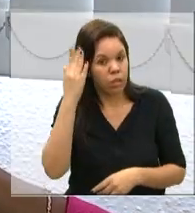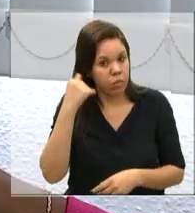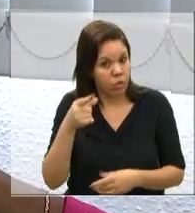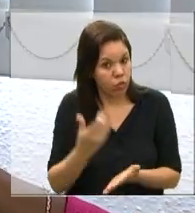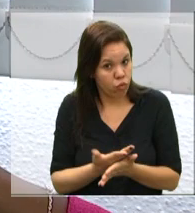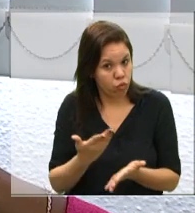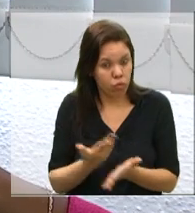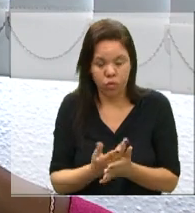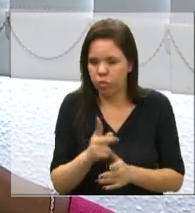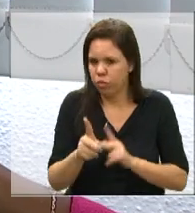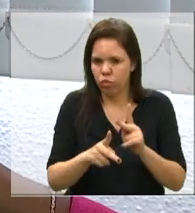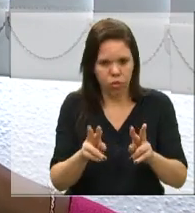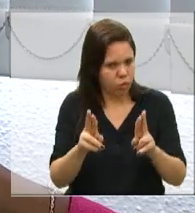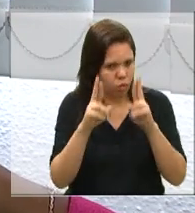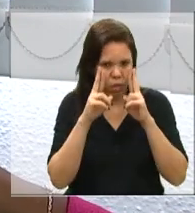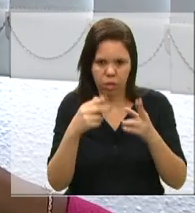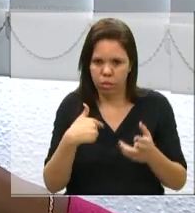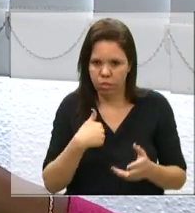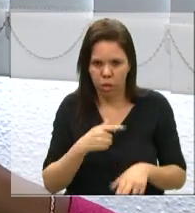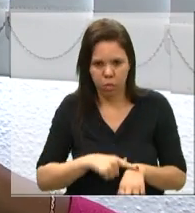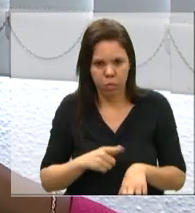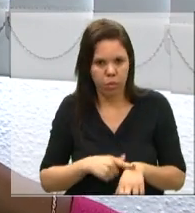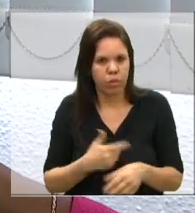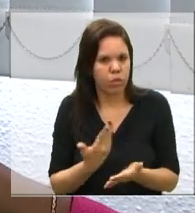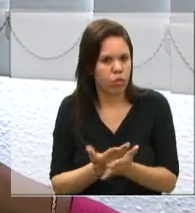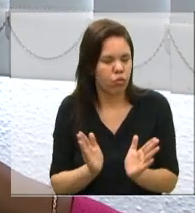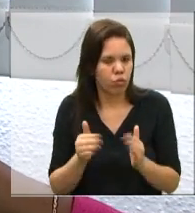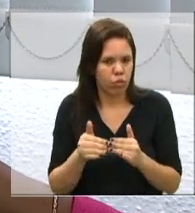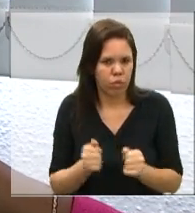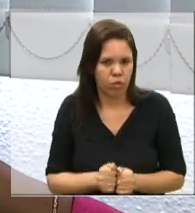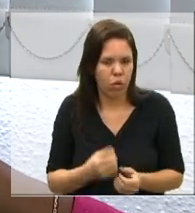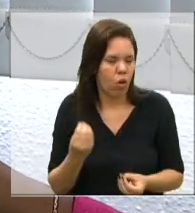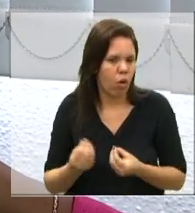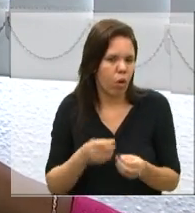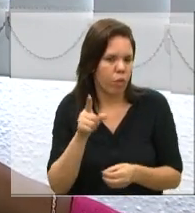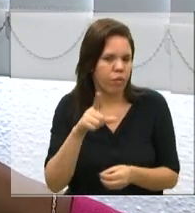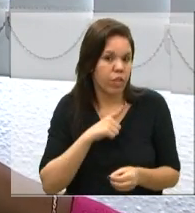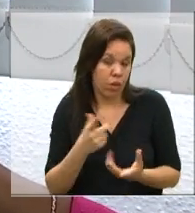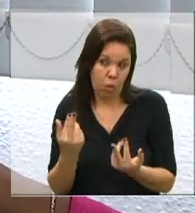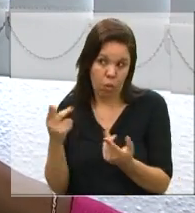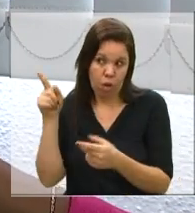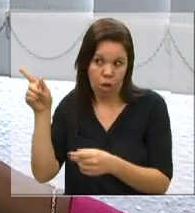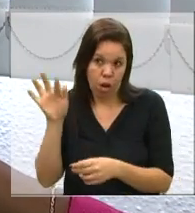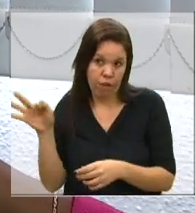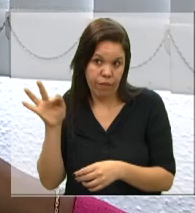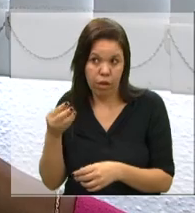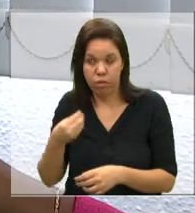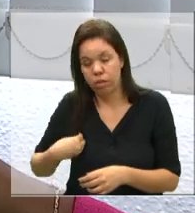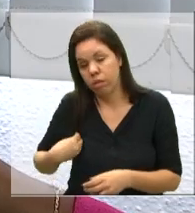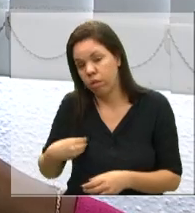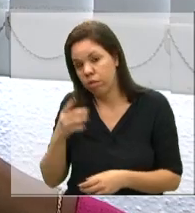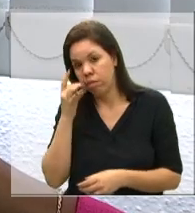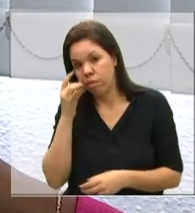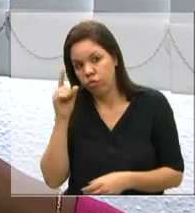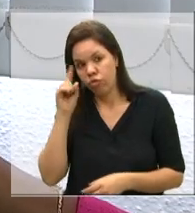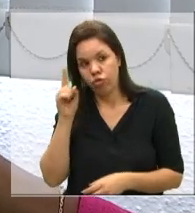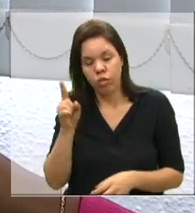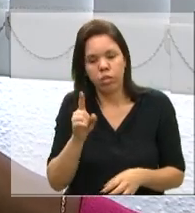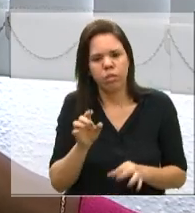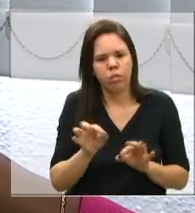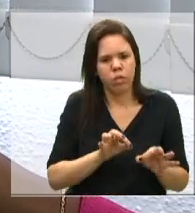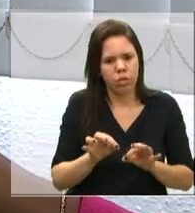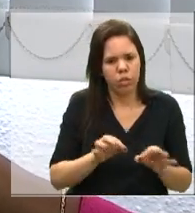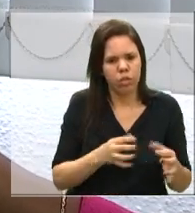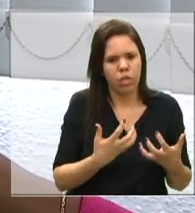senão elas não respeitam esse momento seu de estudo. É como se você estivesse numa faculdade. E separar aquele dia específico para resolver